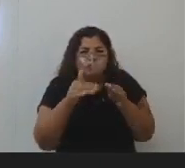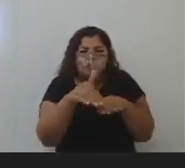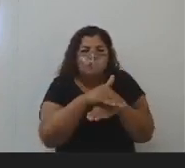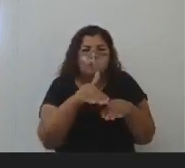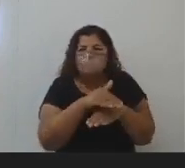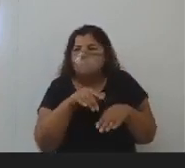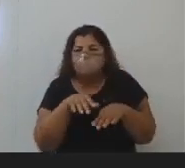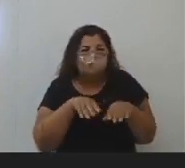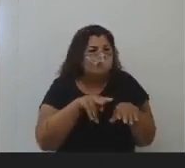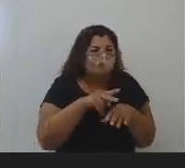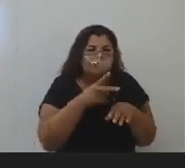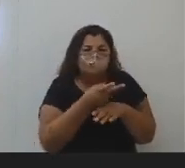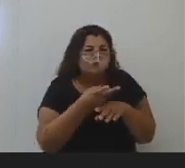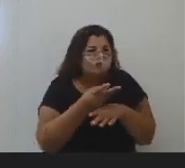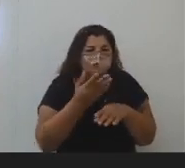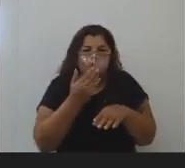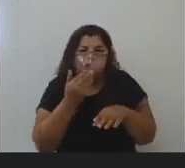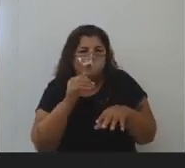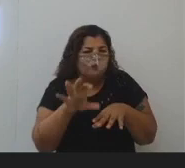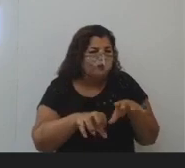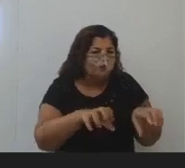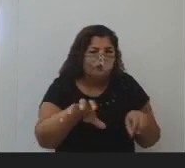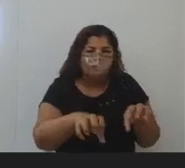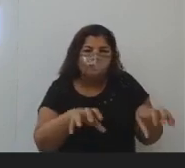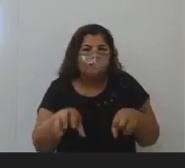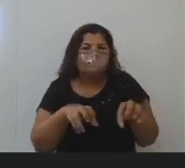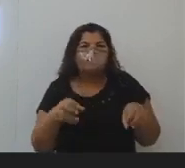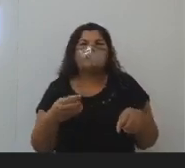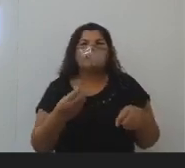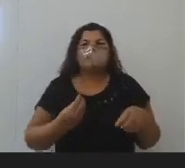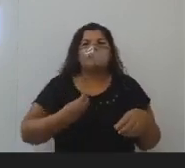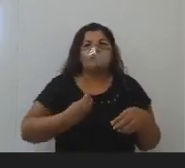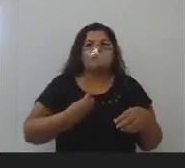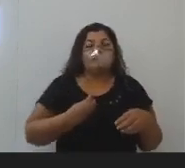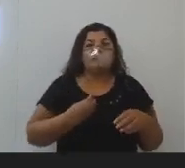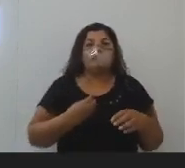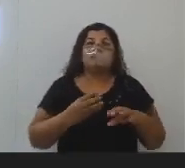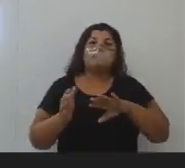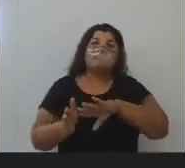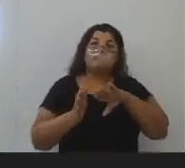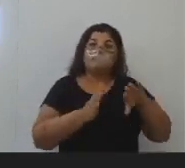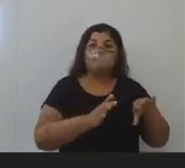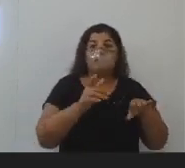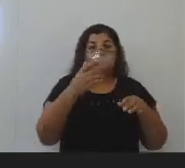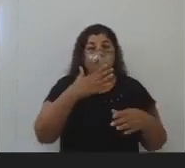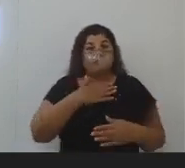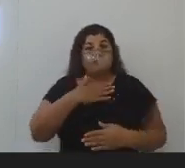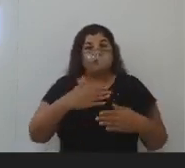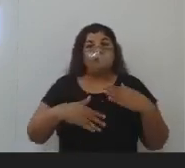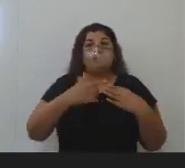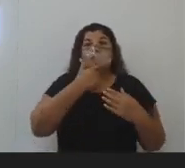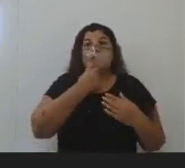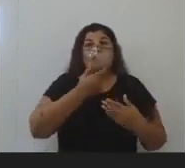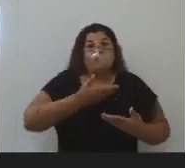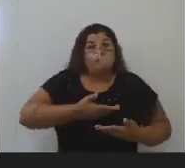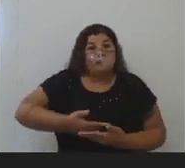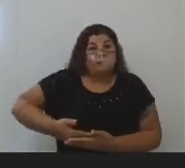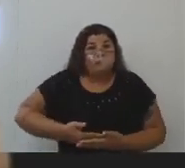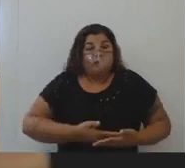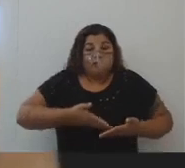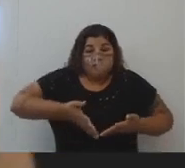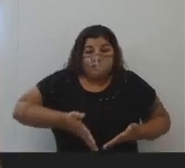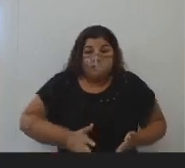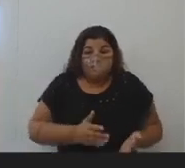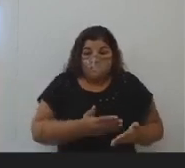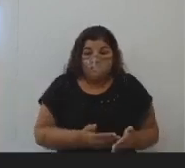e ele tá ali procurando comida, tentando sobreviver, diferente do ser humano. Se você pega um bebê recém-nascido e